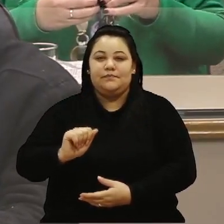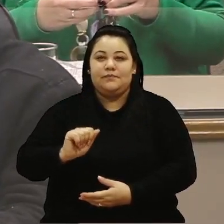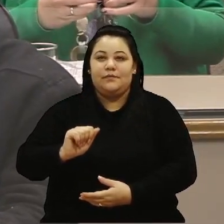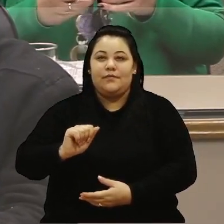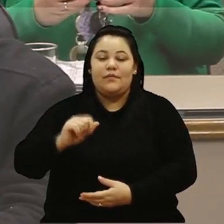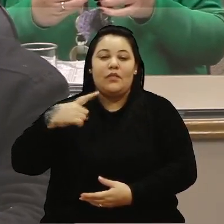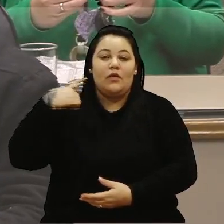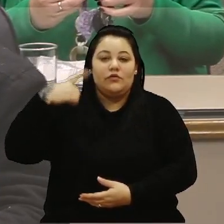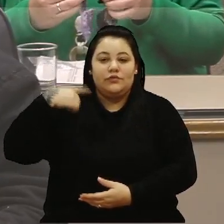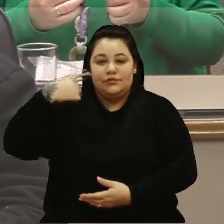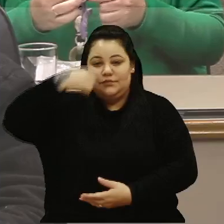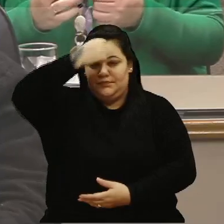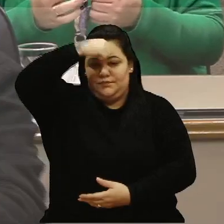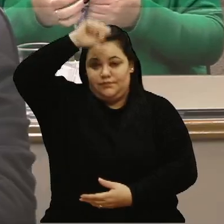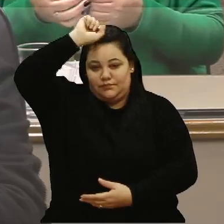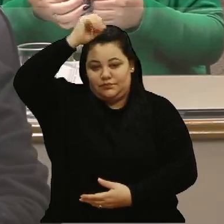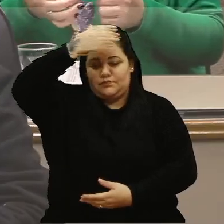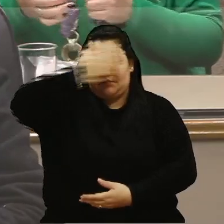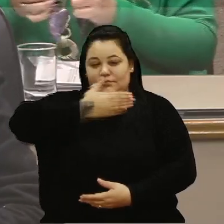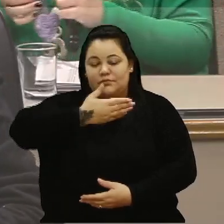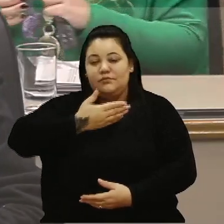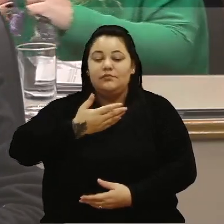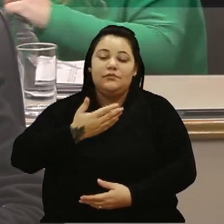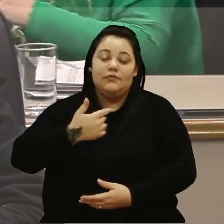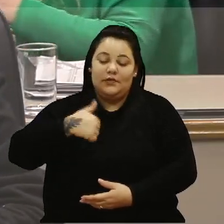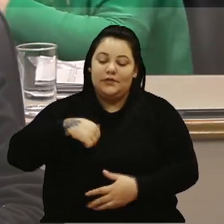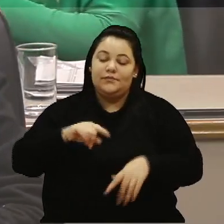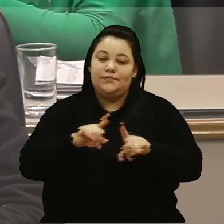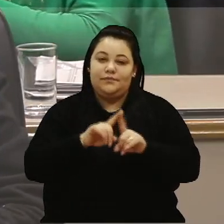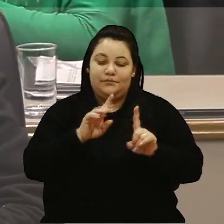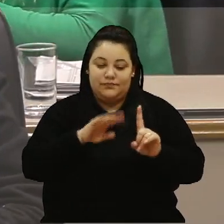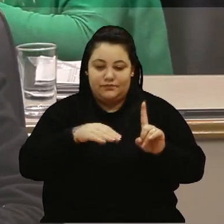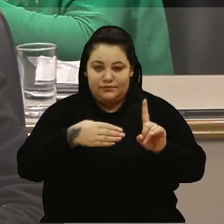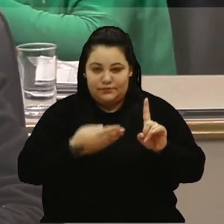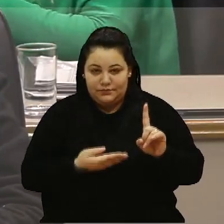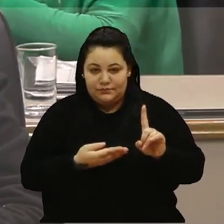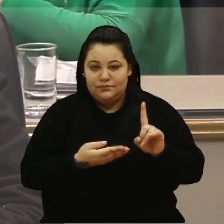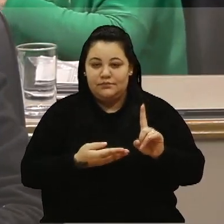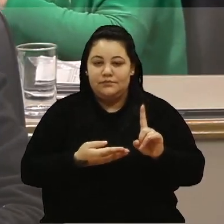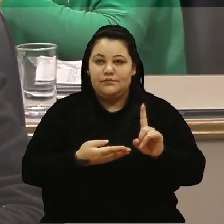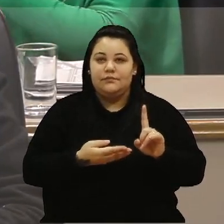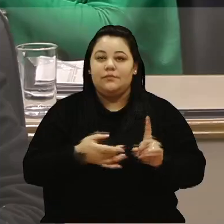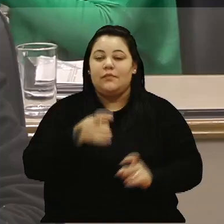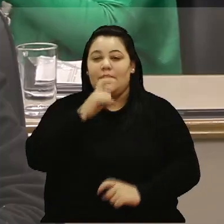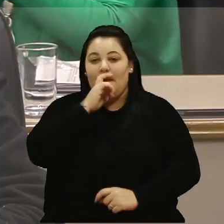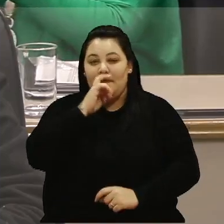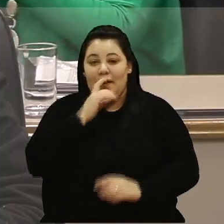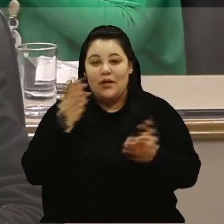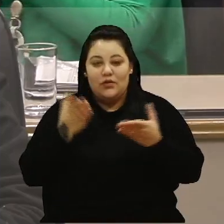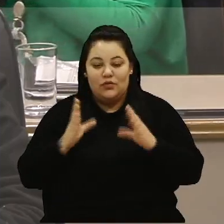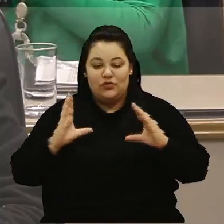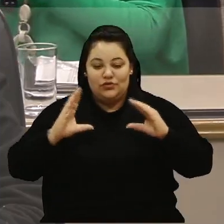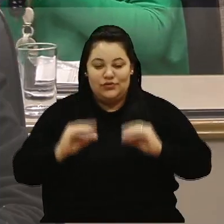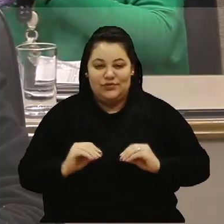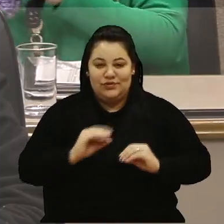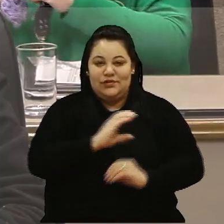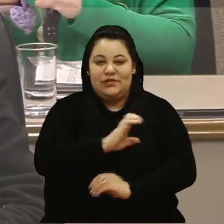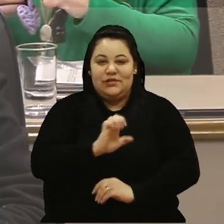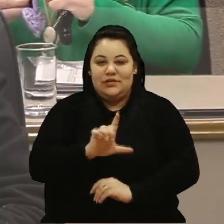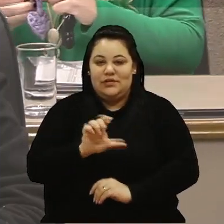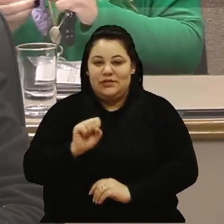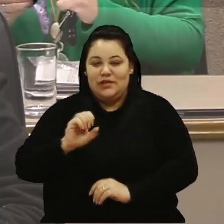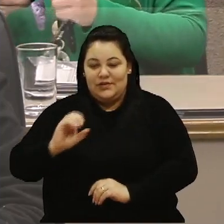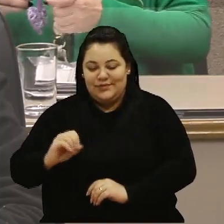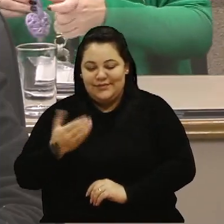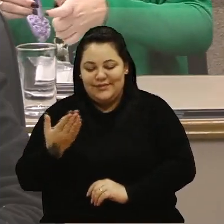da Universidade de Caxias do Sul, a qual também homenagearemos o seu pai hoje à noite, o senhor Celso Schorf. Então, Patrícia,